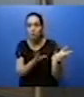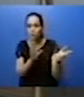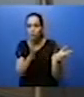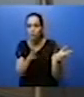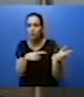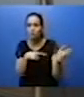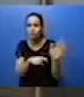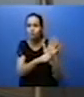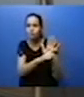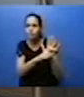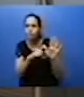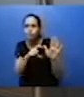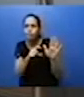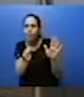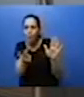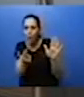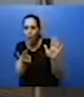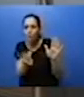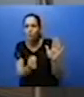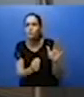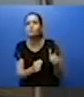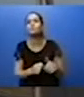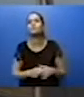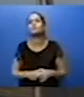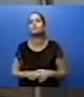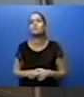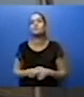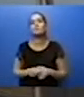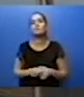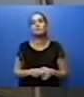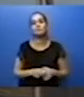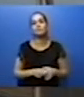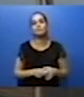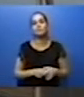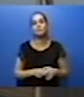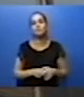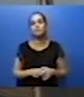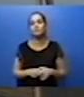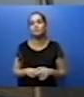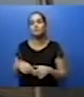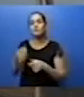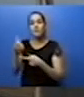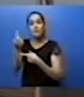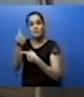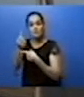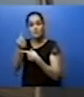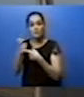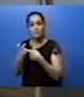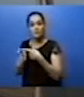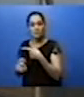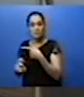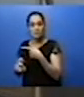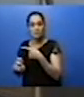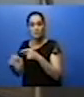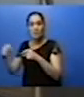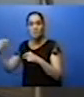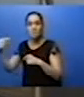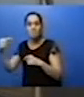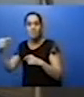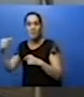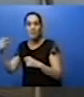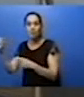um denominador mantém igual 16 5º - 2